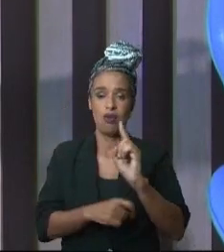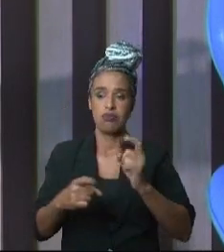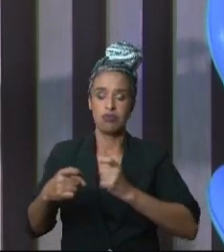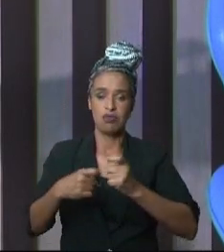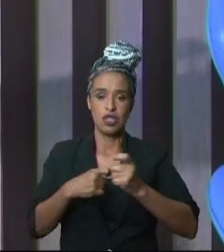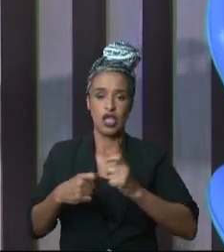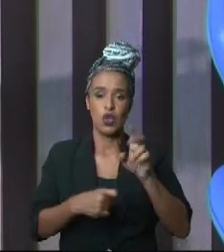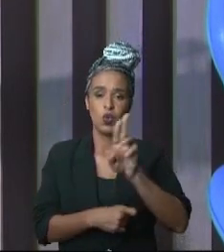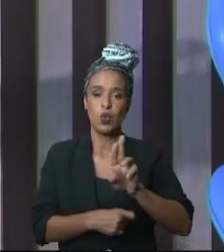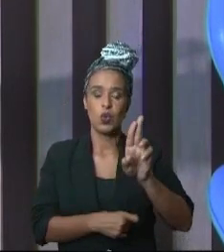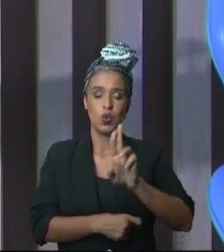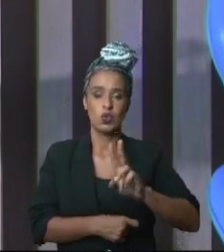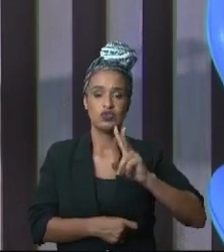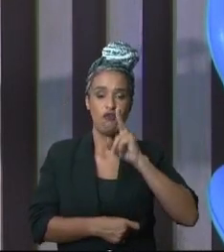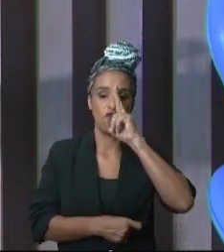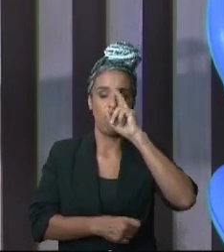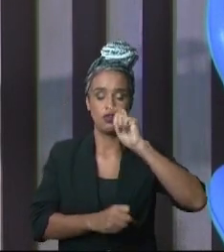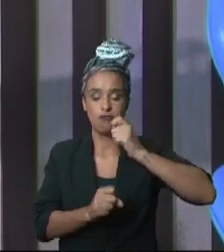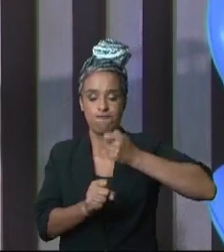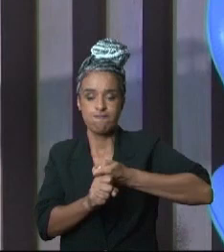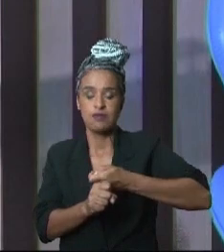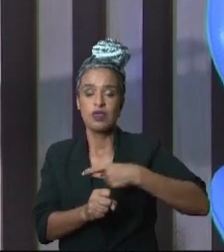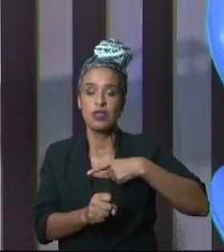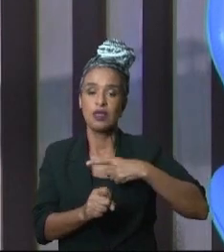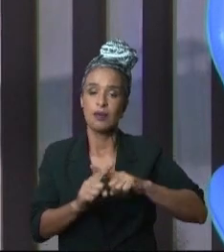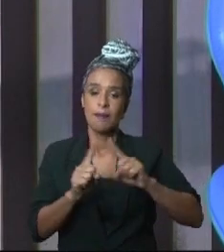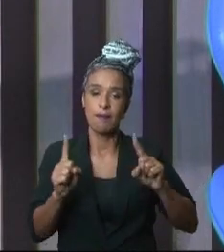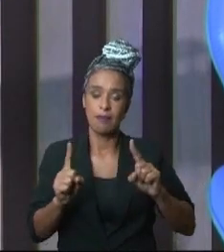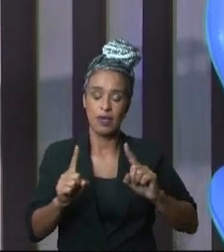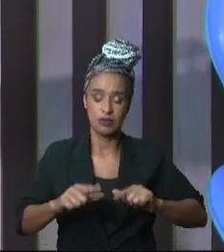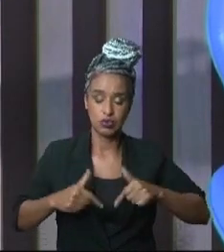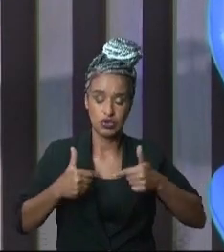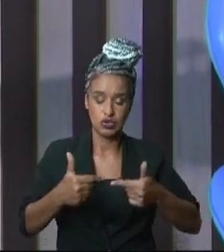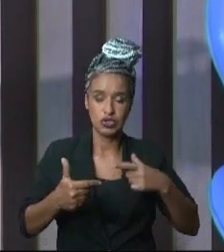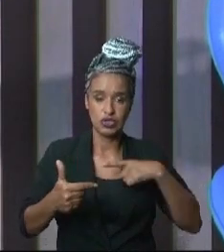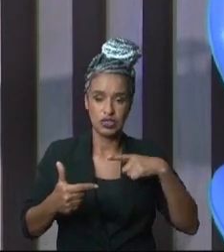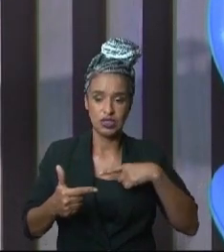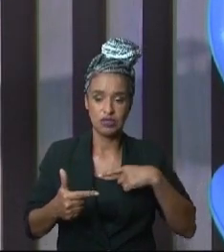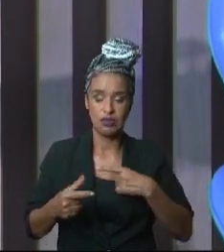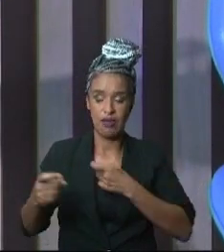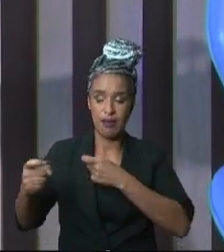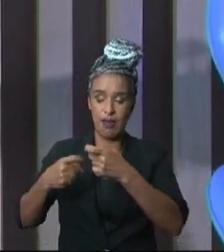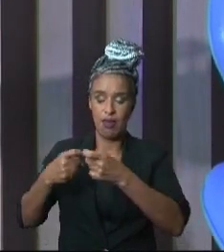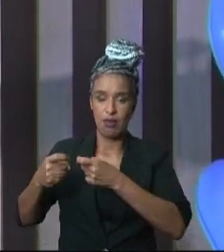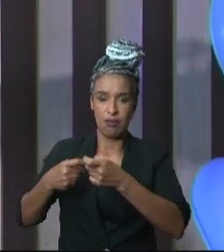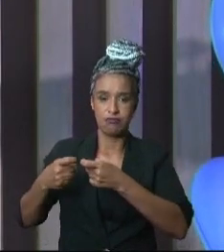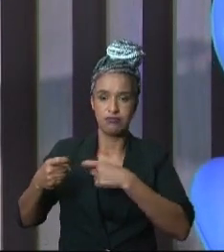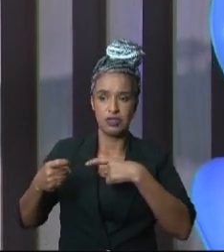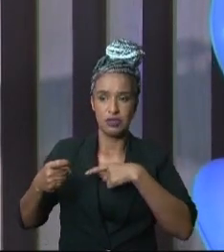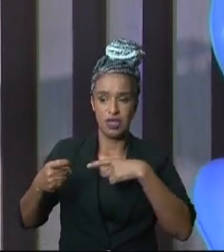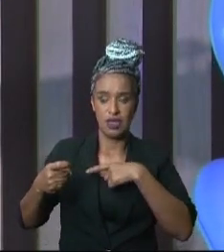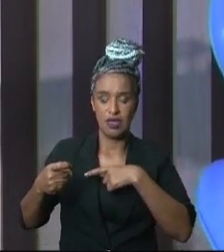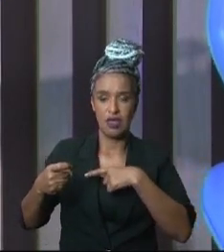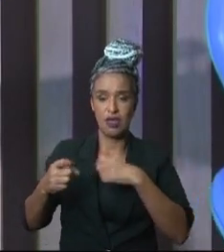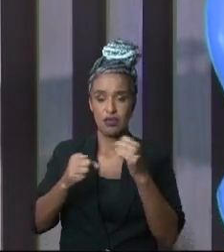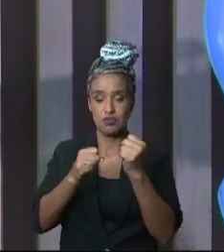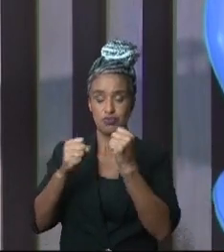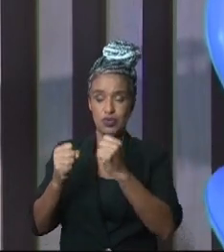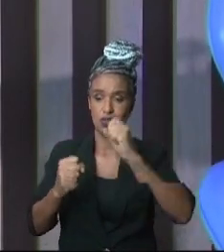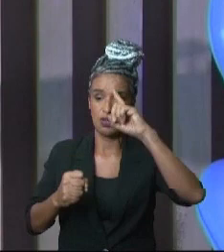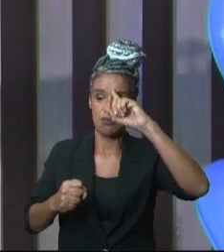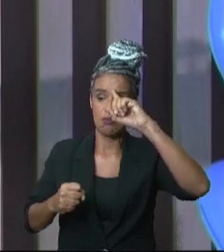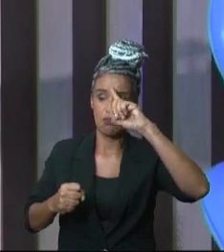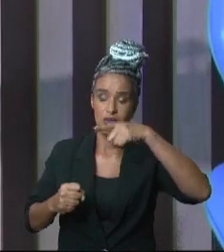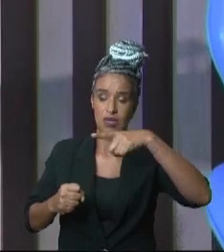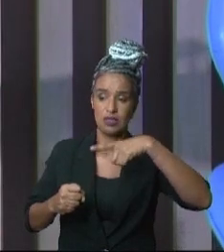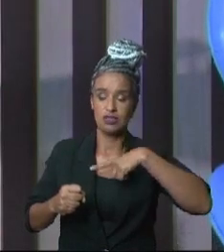uso bruto da força não prevaleça e que possamos voltar de uma guerra onde as ameaças de uma guerra de poder,